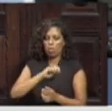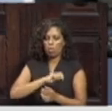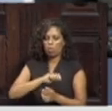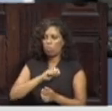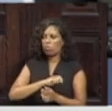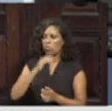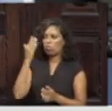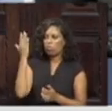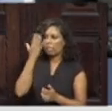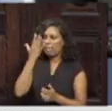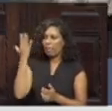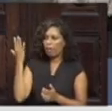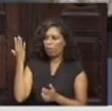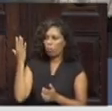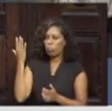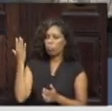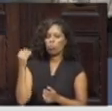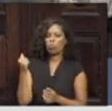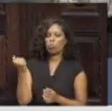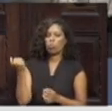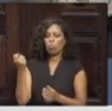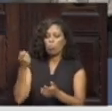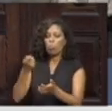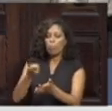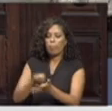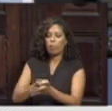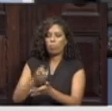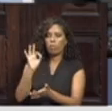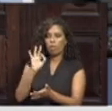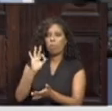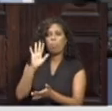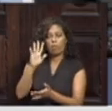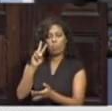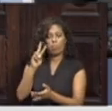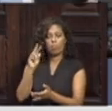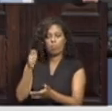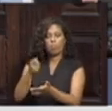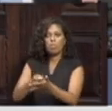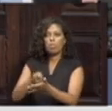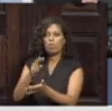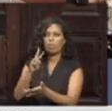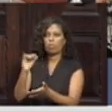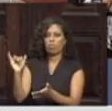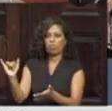que a empresa seja cobrada e não o funcionário sacrificado. Deputado Luiz Paulo.